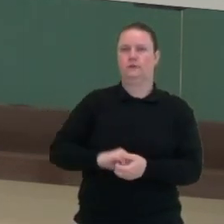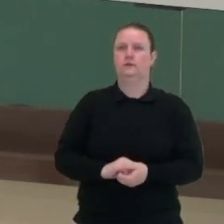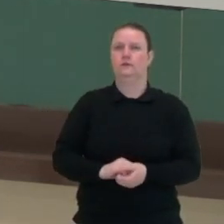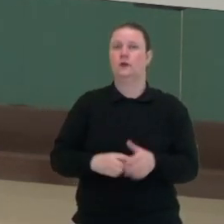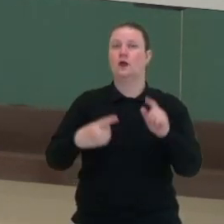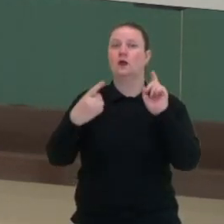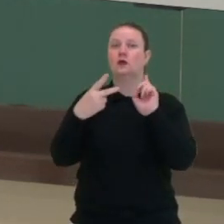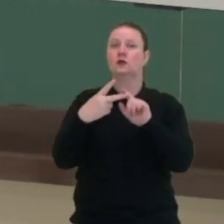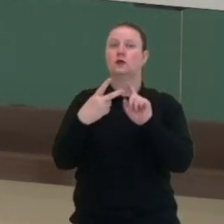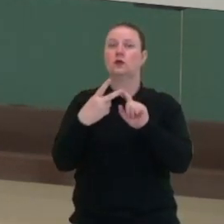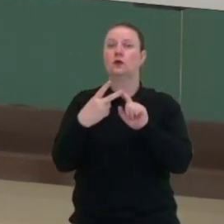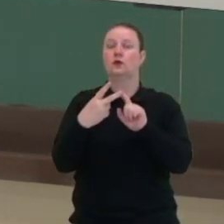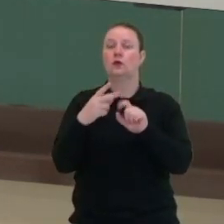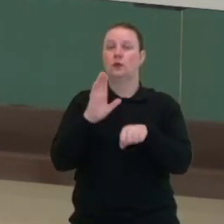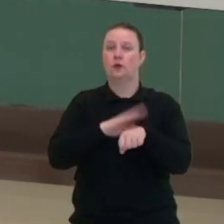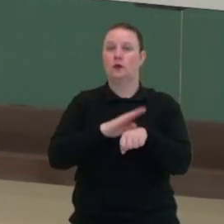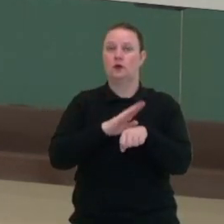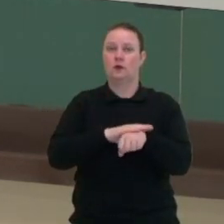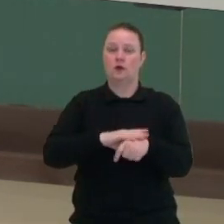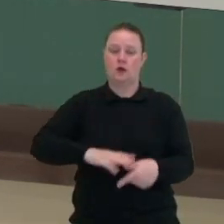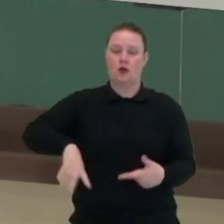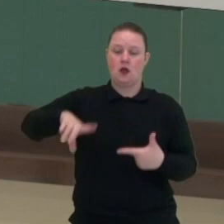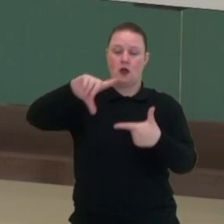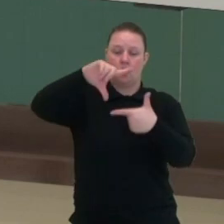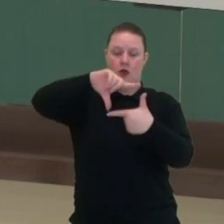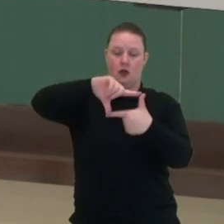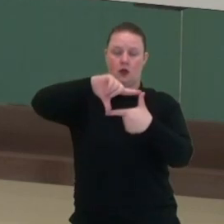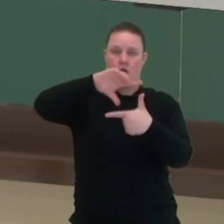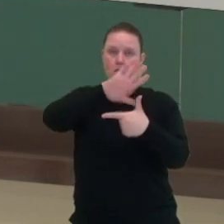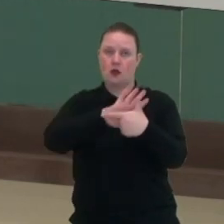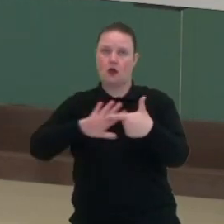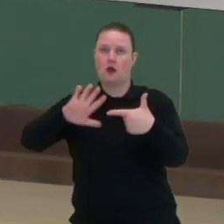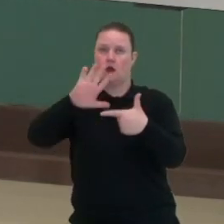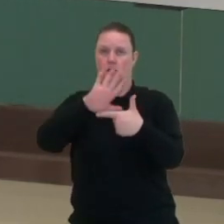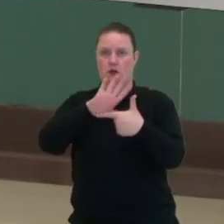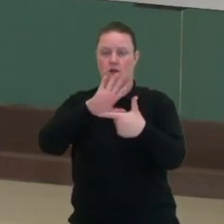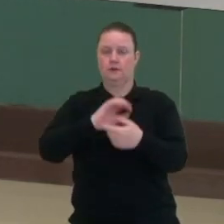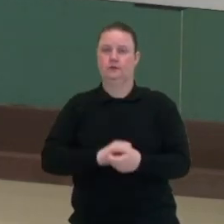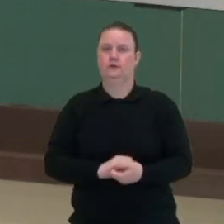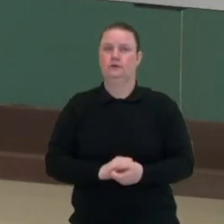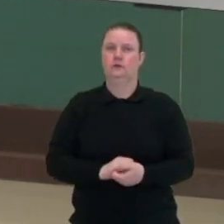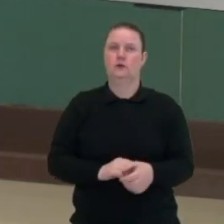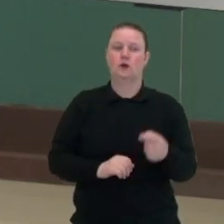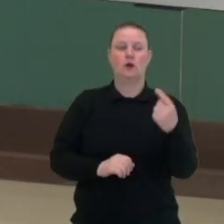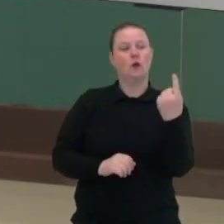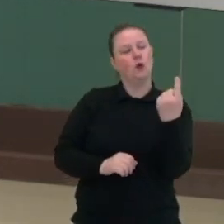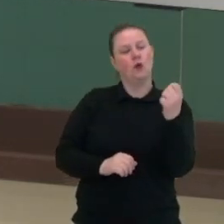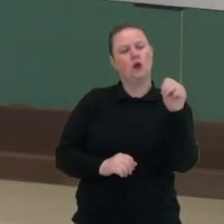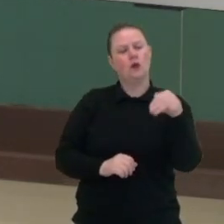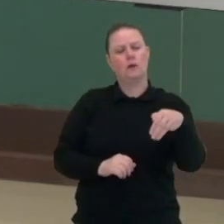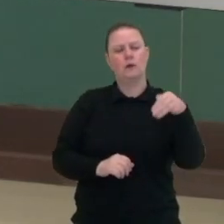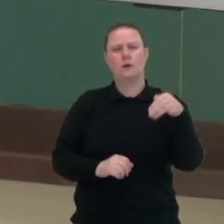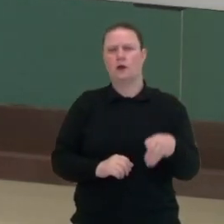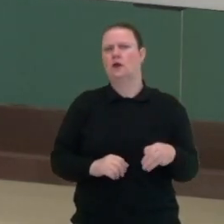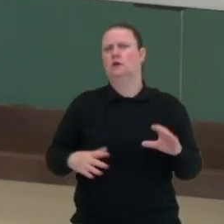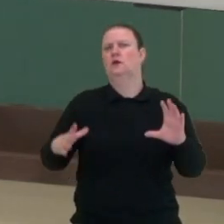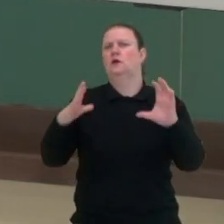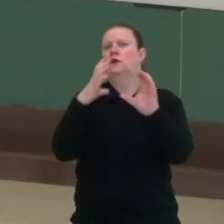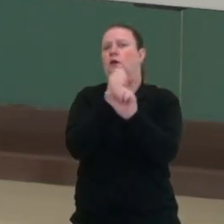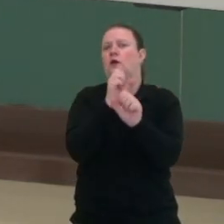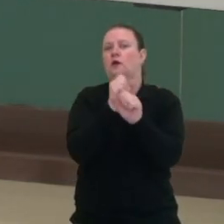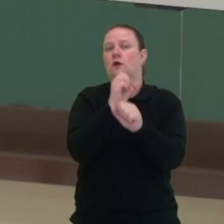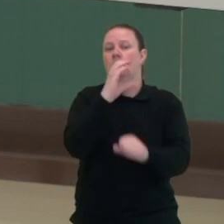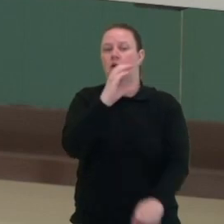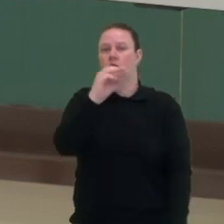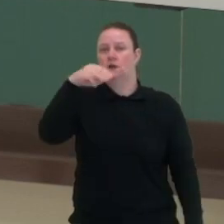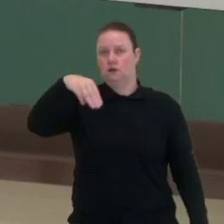a área, ok? Detalhe, né? Em 1 metro cabem quantos centímetros? Em 1 metro